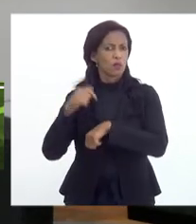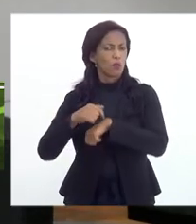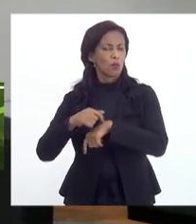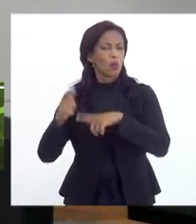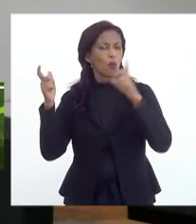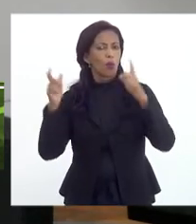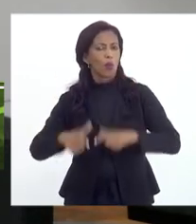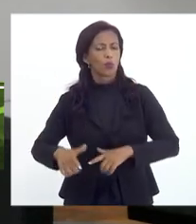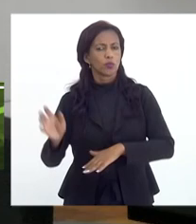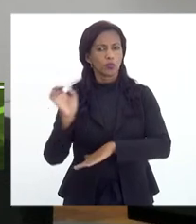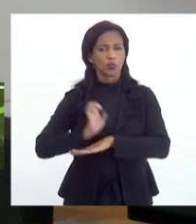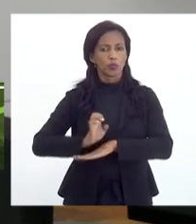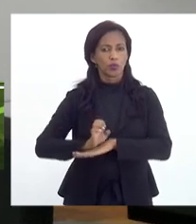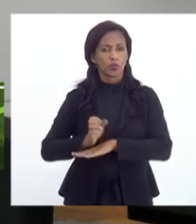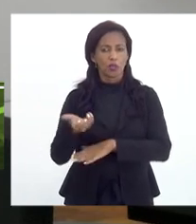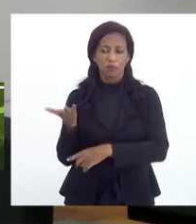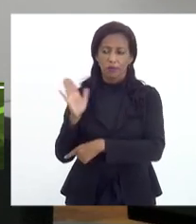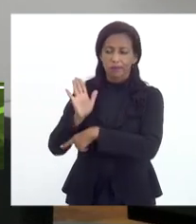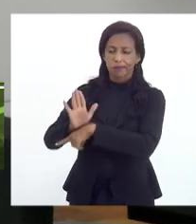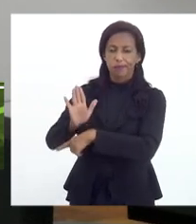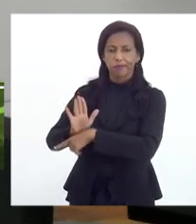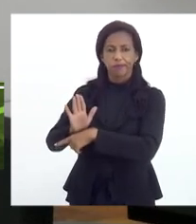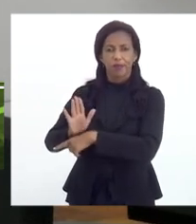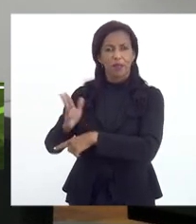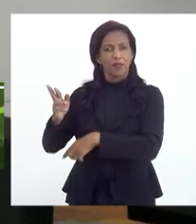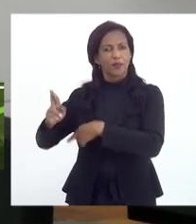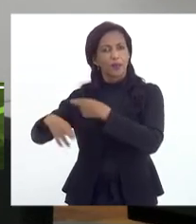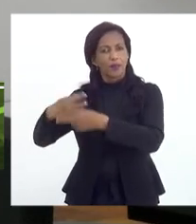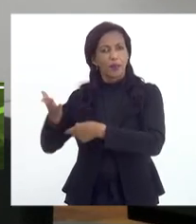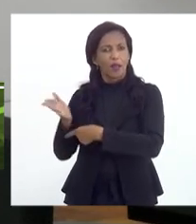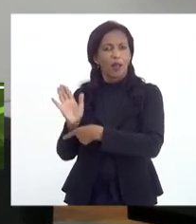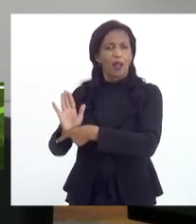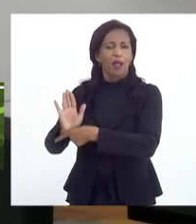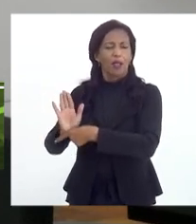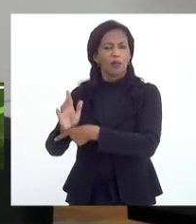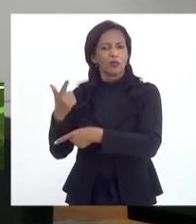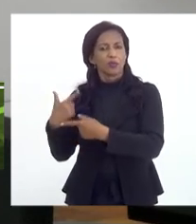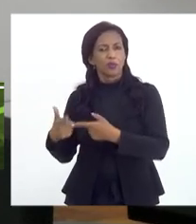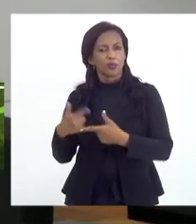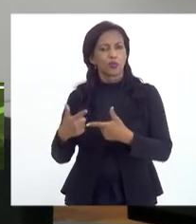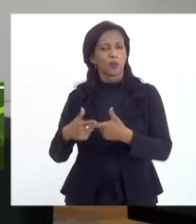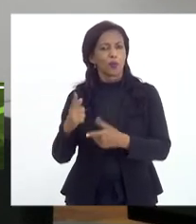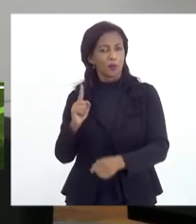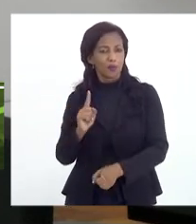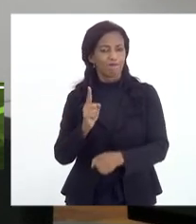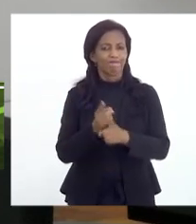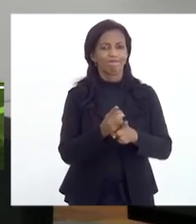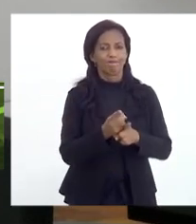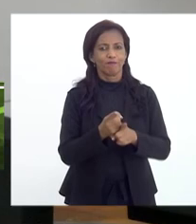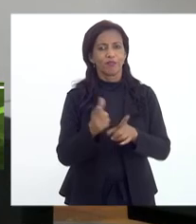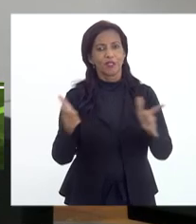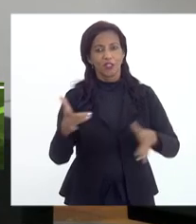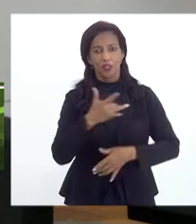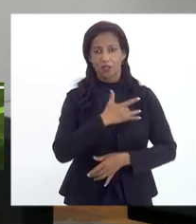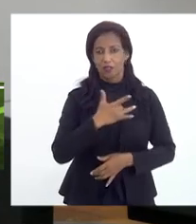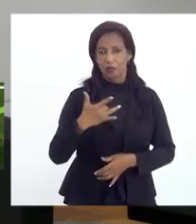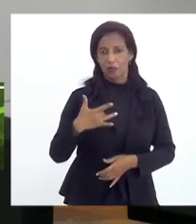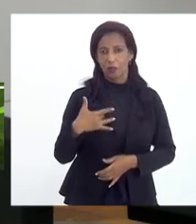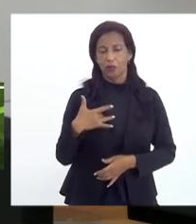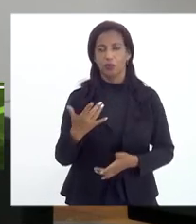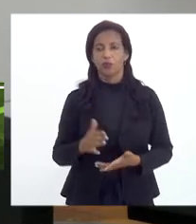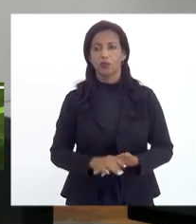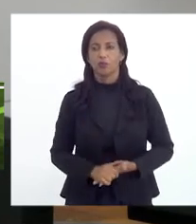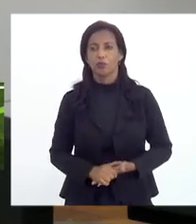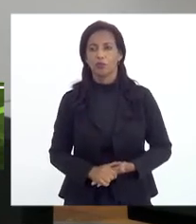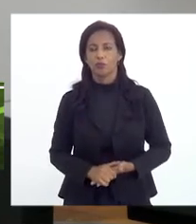estado Deveria ser o provedor De recuperação Dos abismos Que nos encontramos Seja na saúde Na